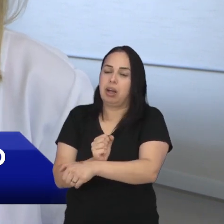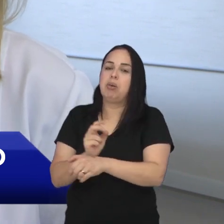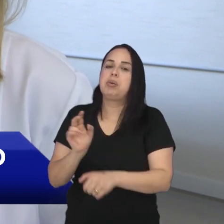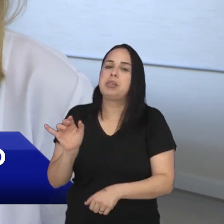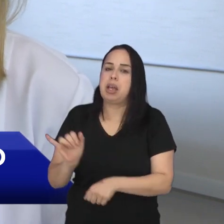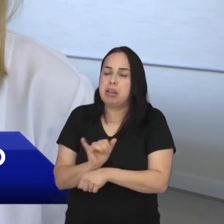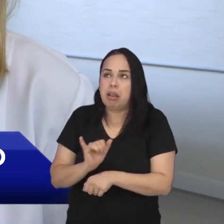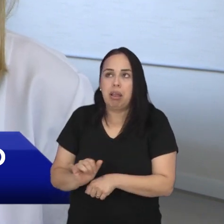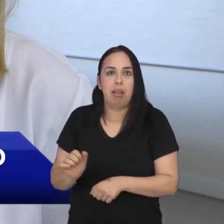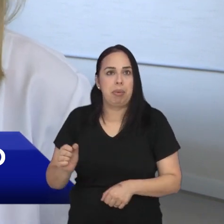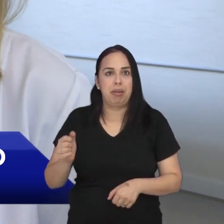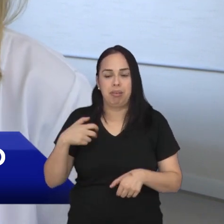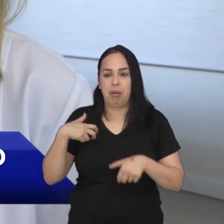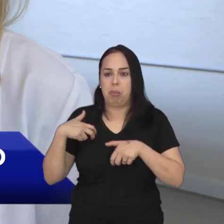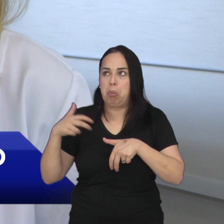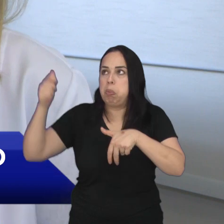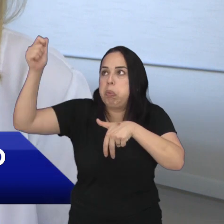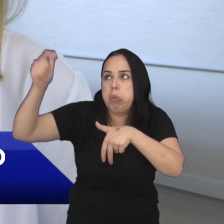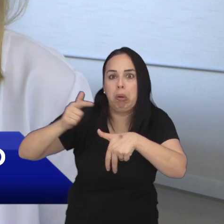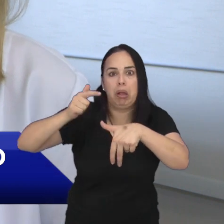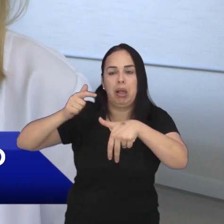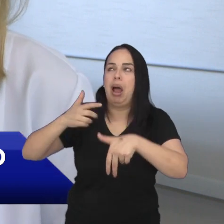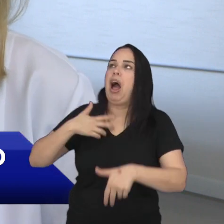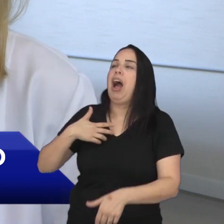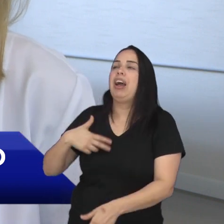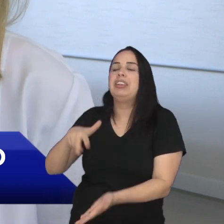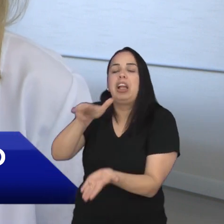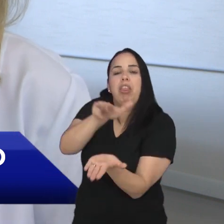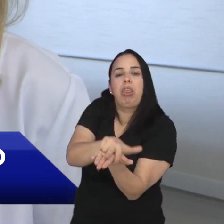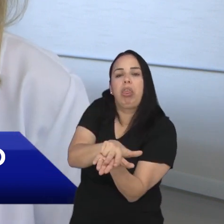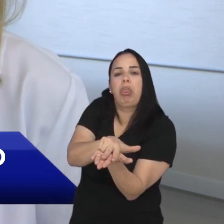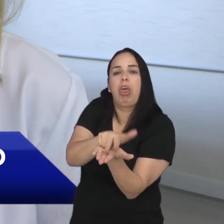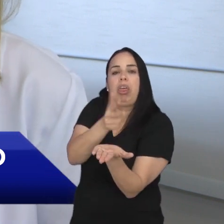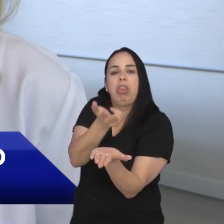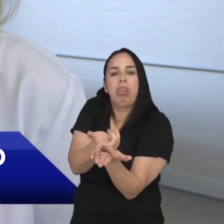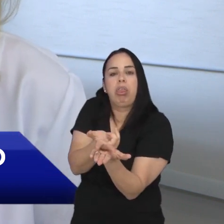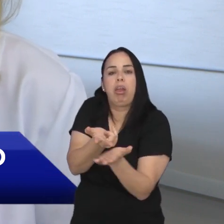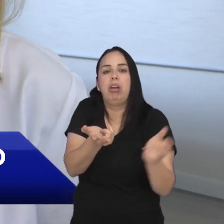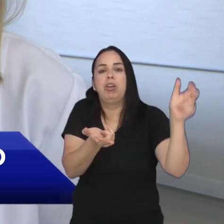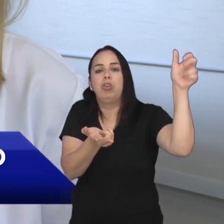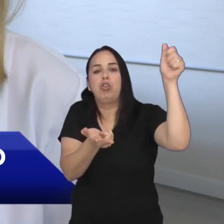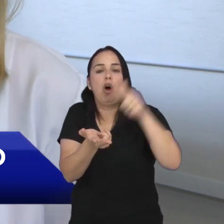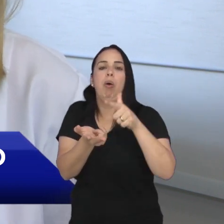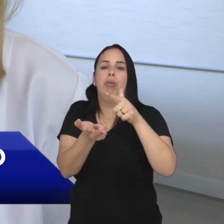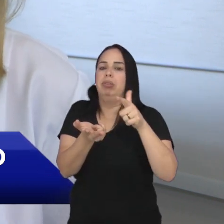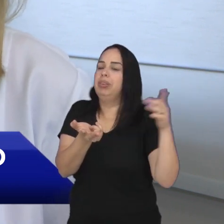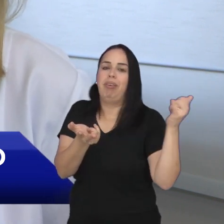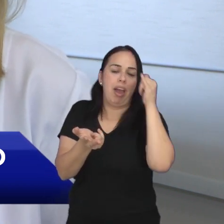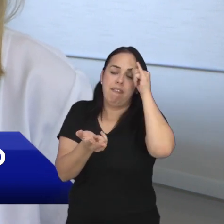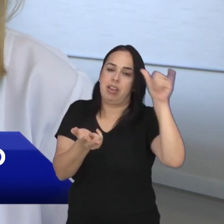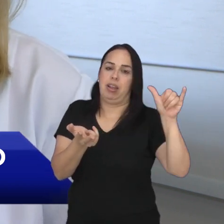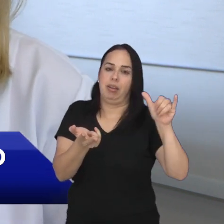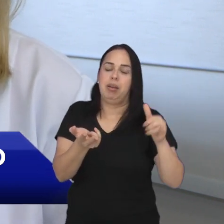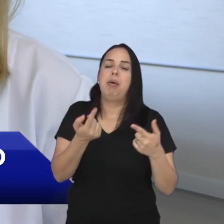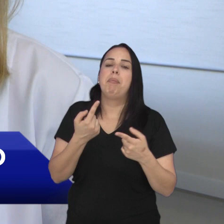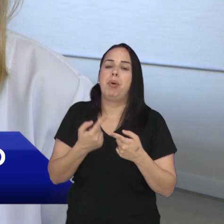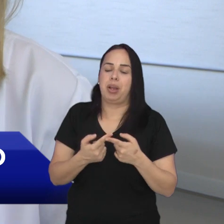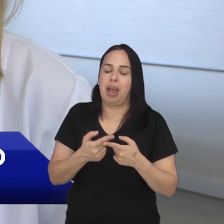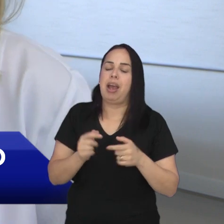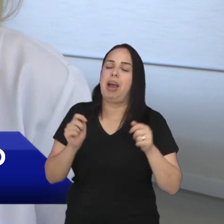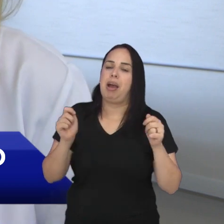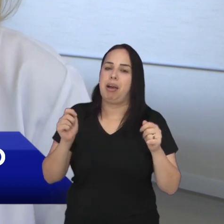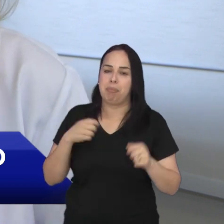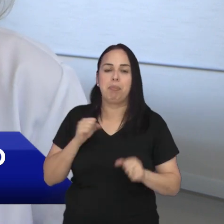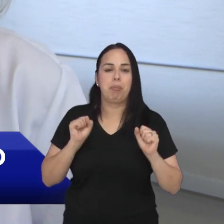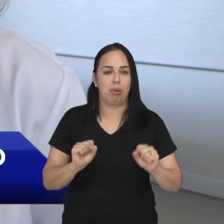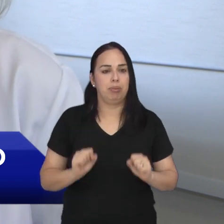queimadura. Então, todos esses fatores, e não ficar se expondo assim, de uma forma intencional para pegar aquela cor. Porque mesmo com filtro